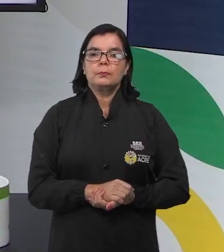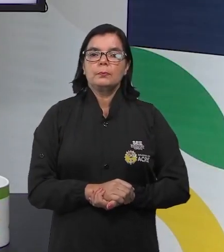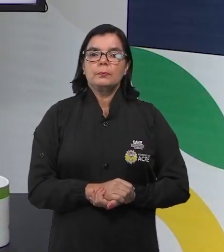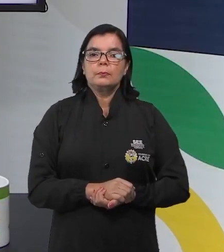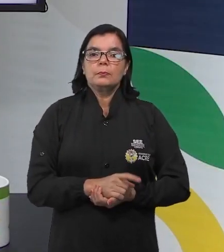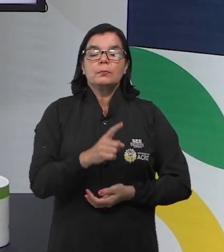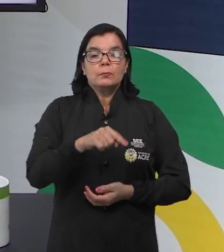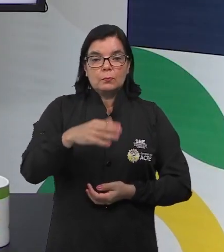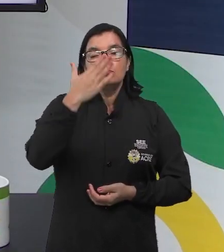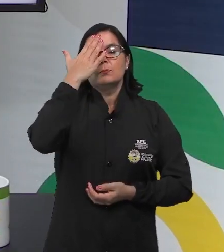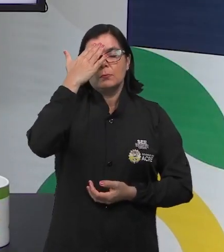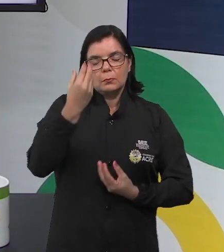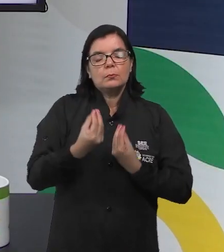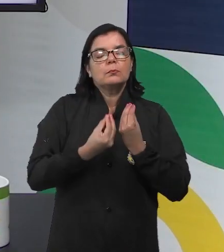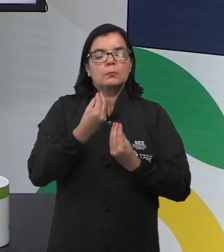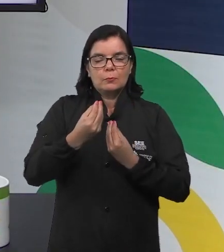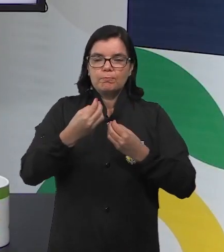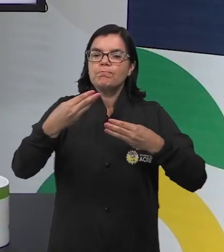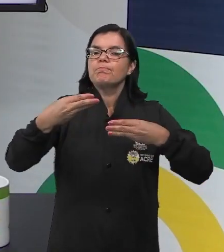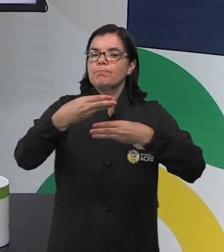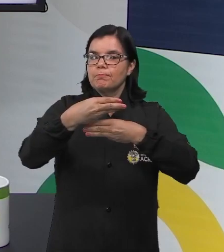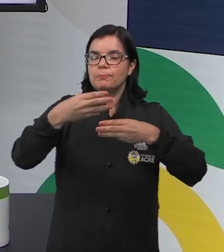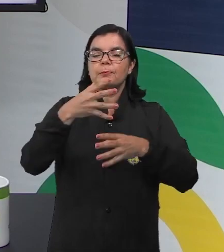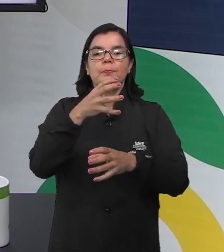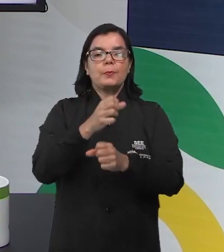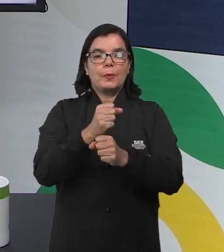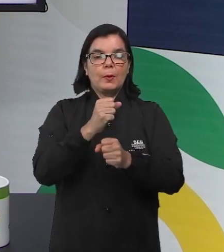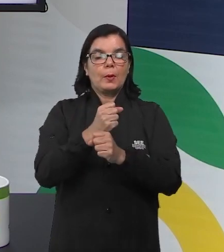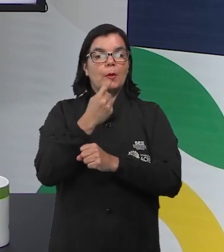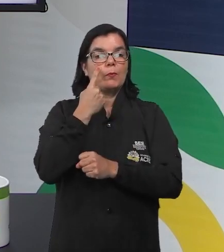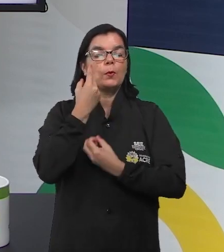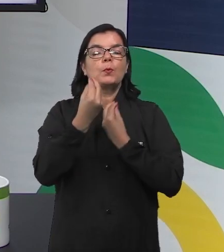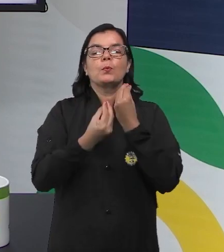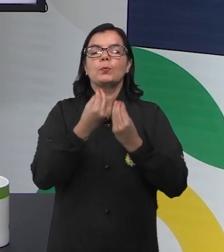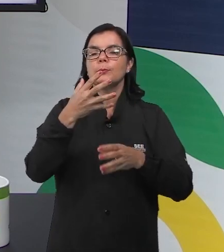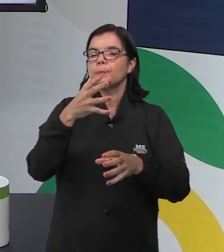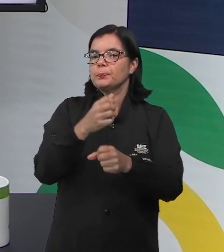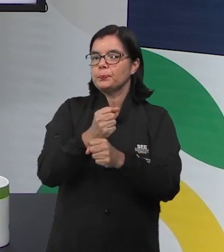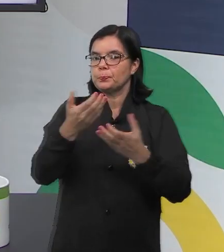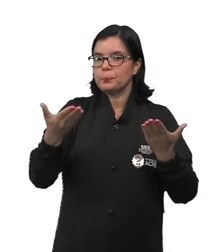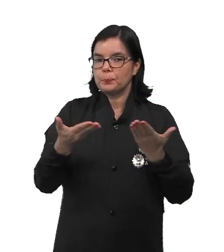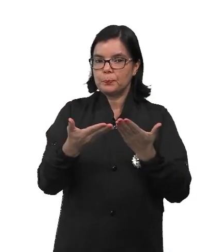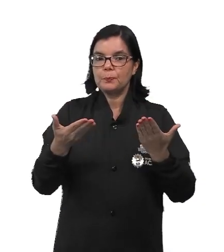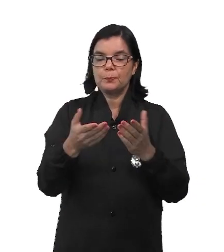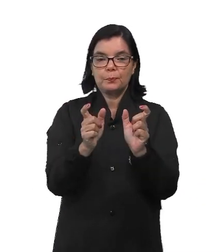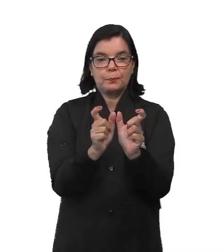Agora que você sabe como calcular a média, vamos ver como calcula a mediana.